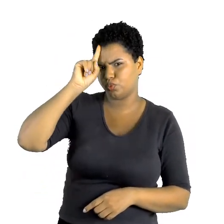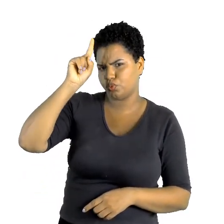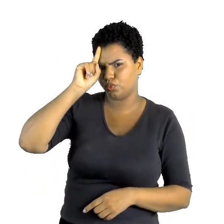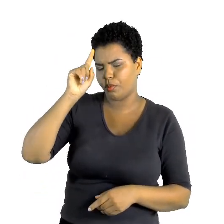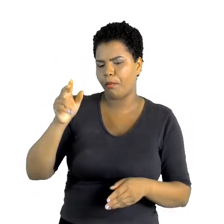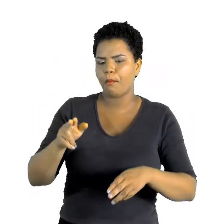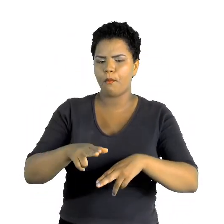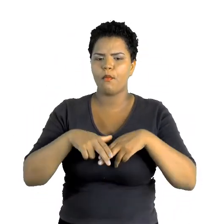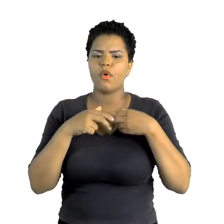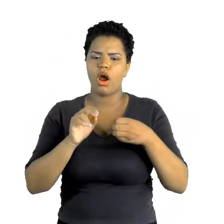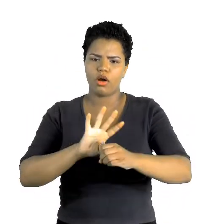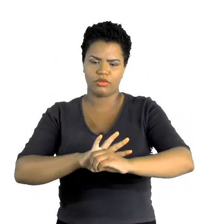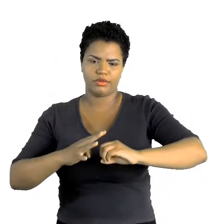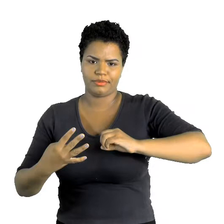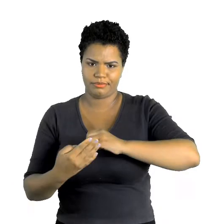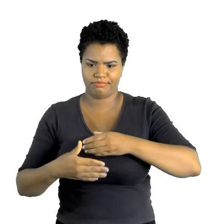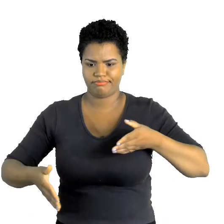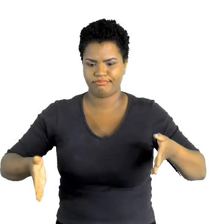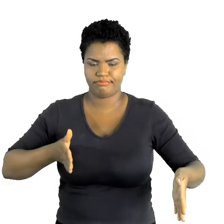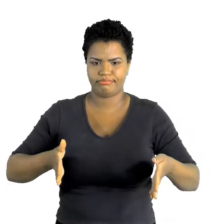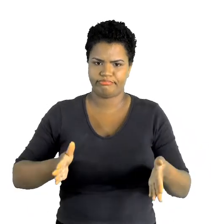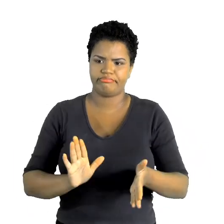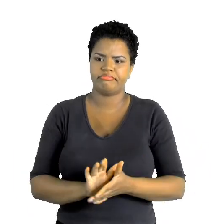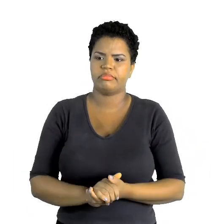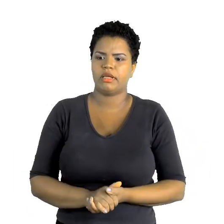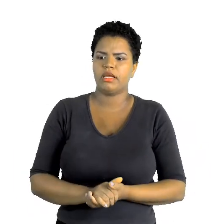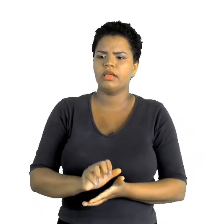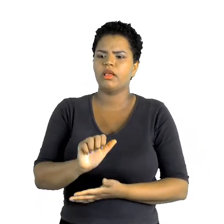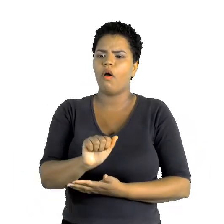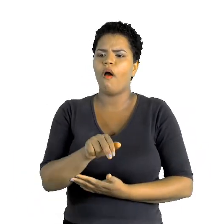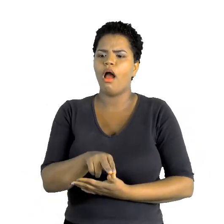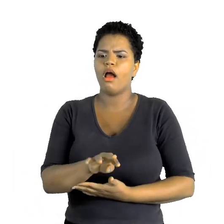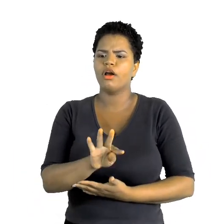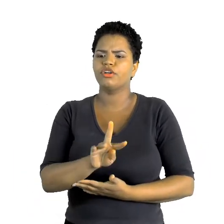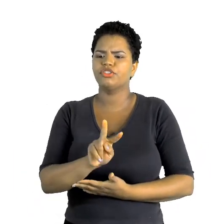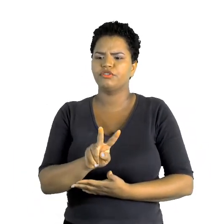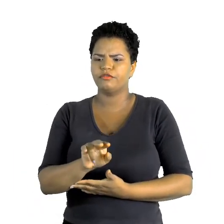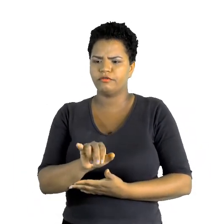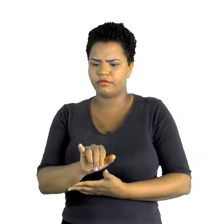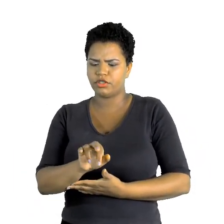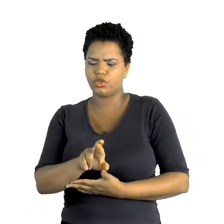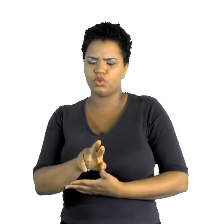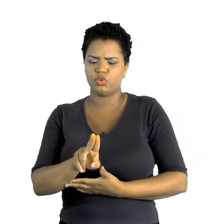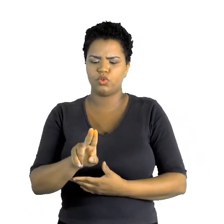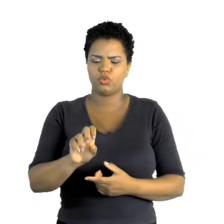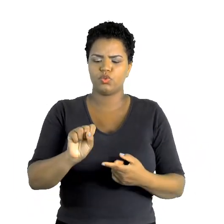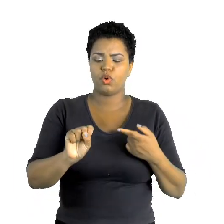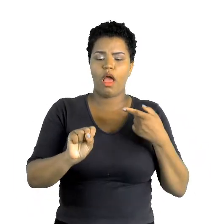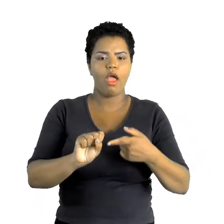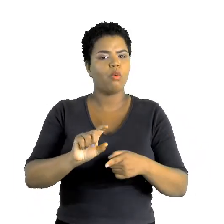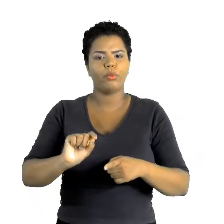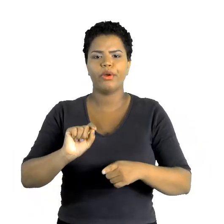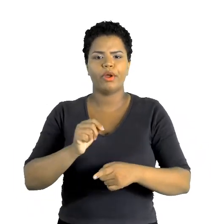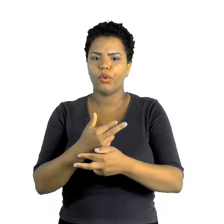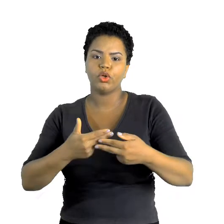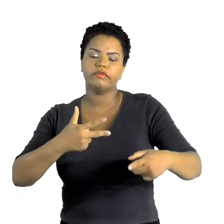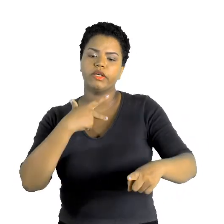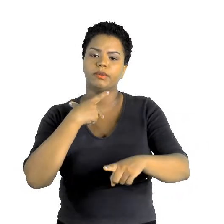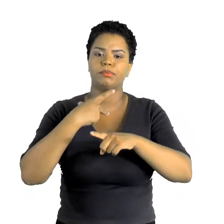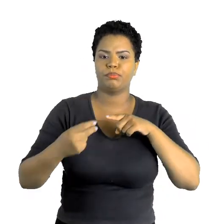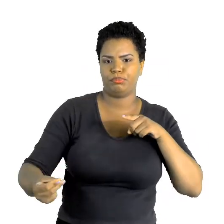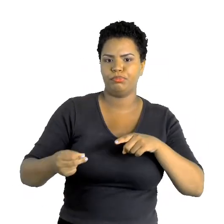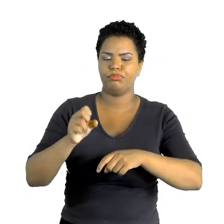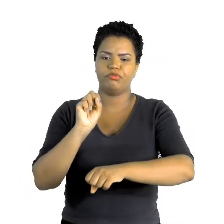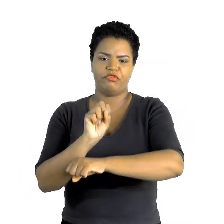de pandemia. Então, o que é um antivírus? Algo que vai combater esse vírus. Então, nós temos aí